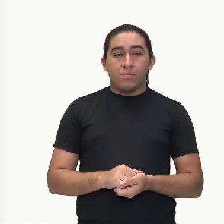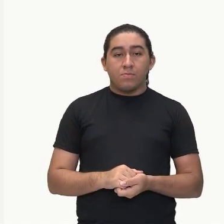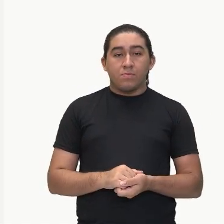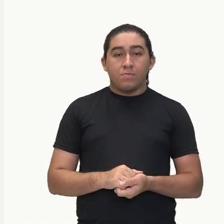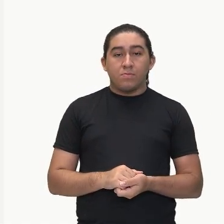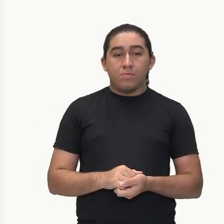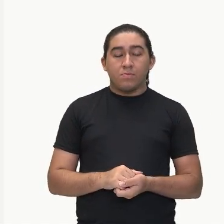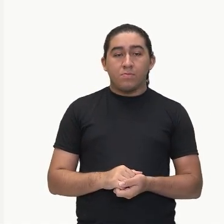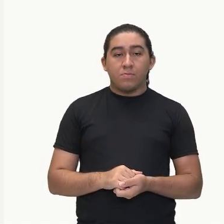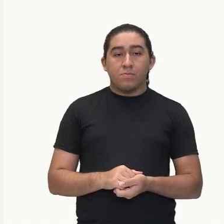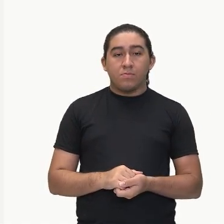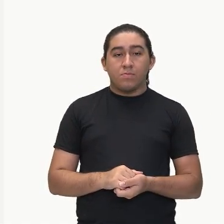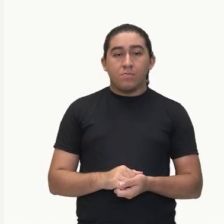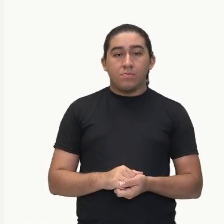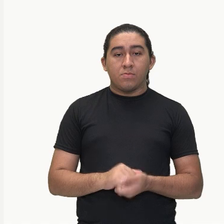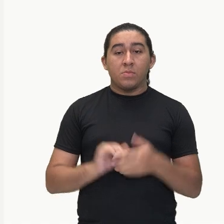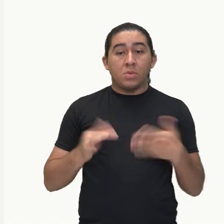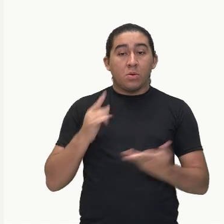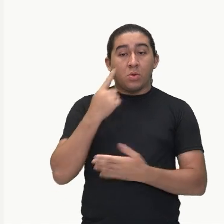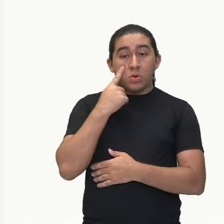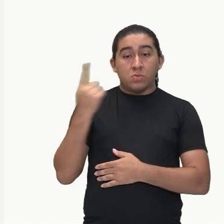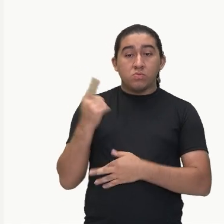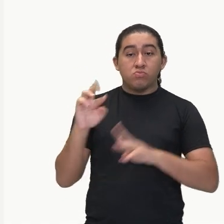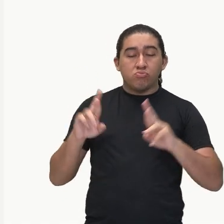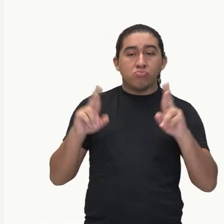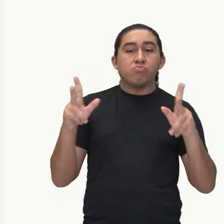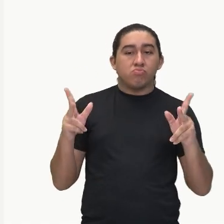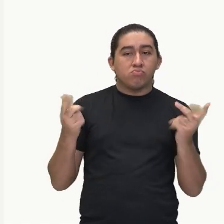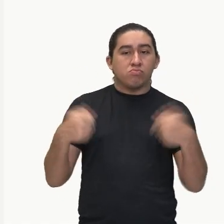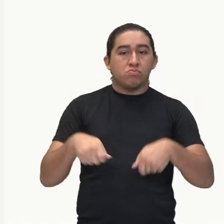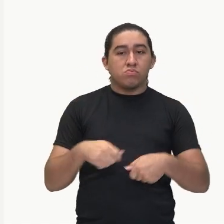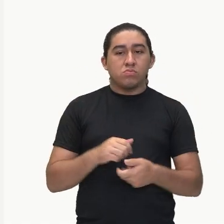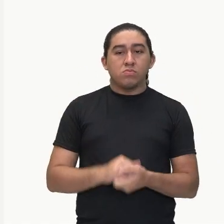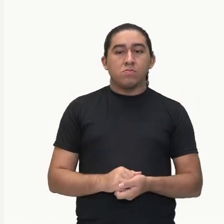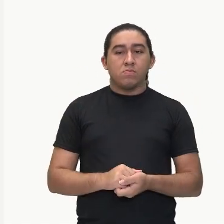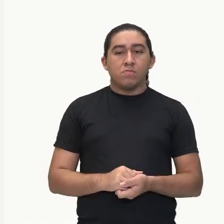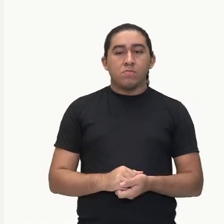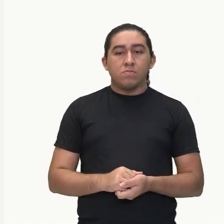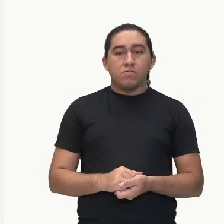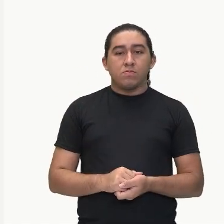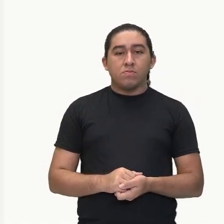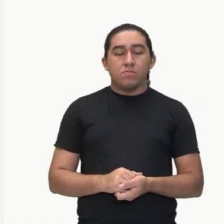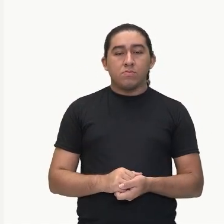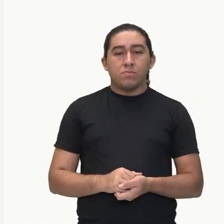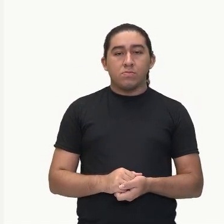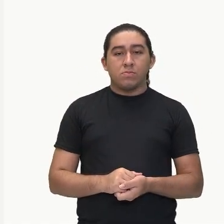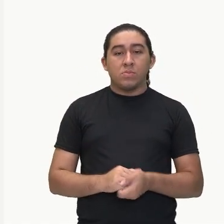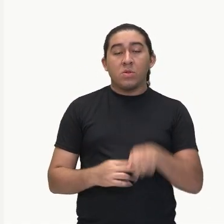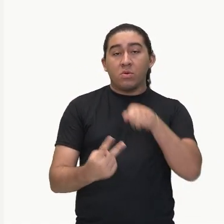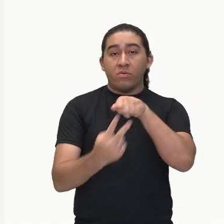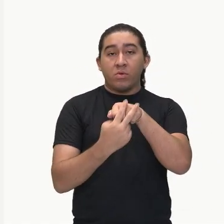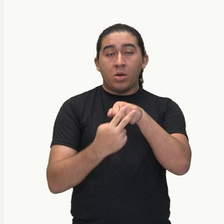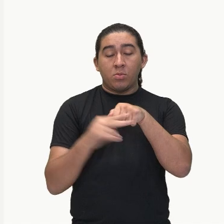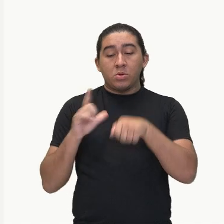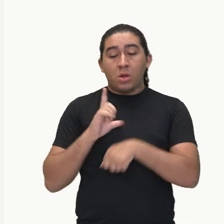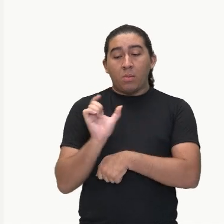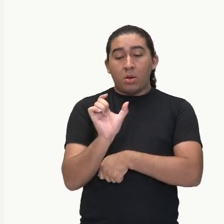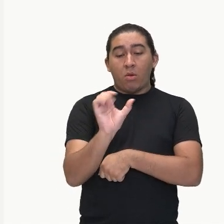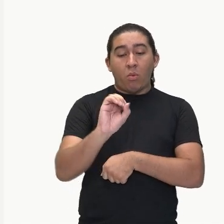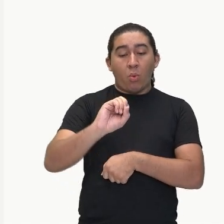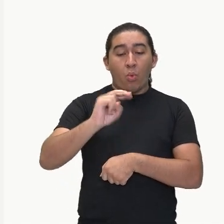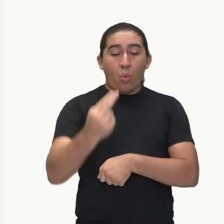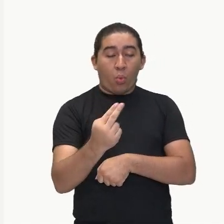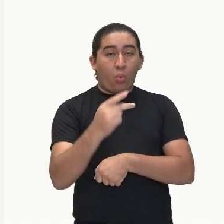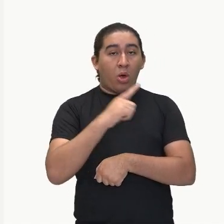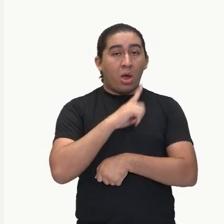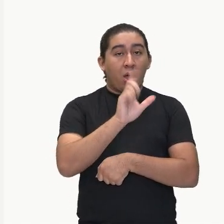ou. Aí tem uma situação, tem várias situações, tá? Os verbos ligados pela partícula ou vão para o plural, quando